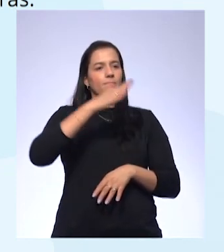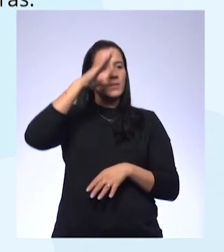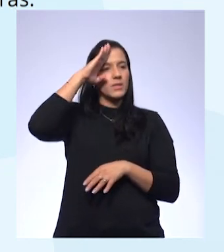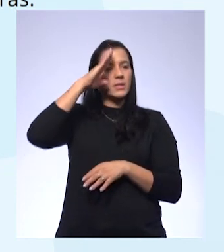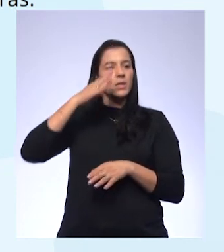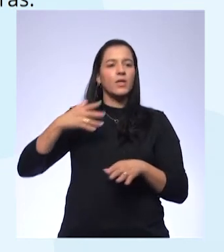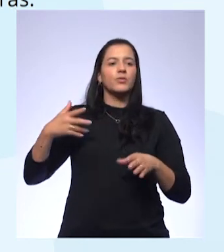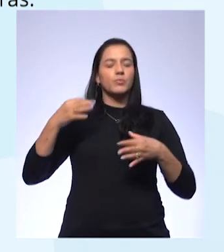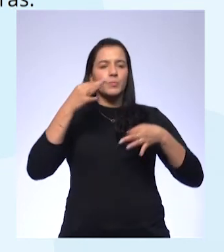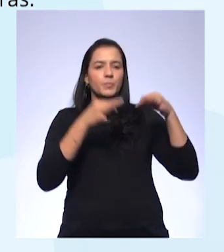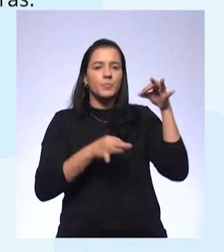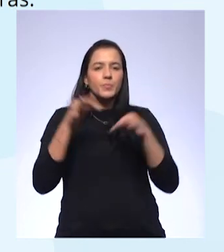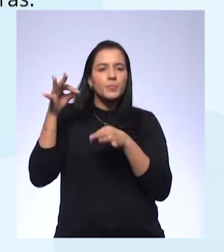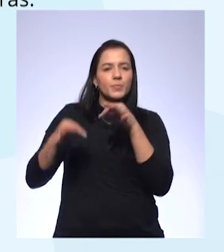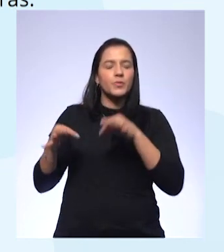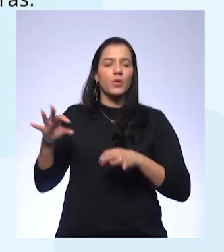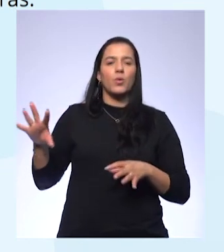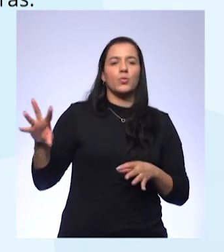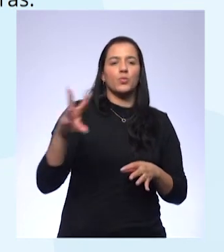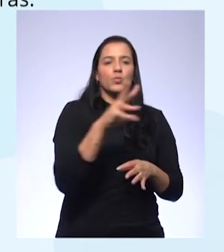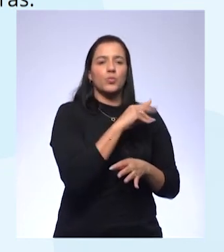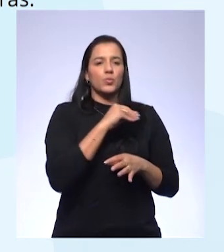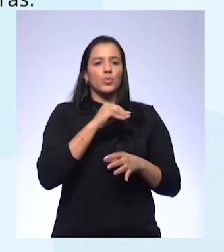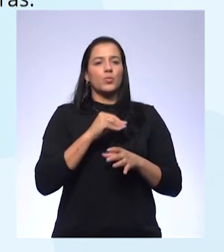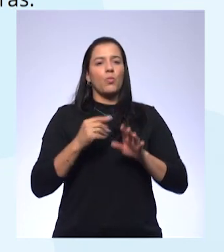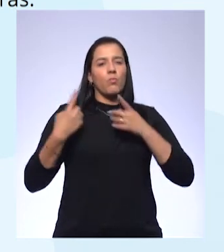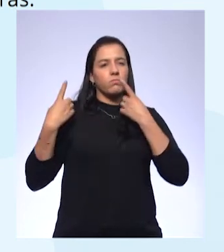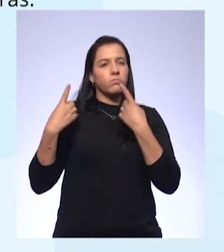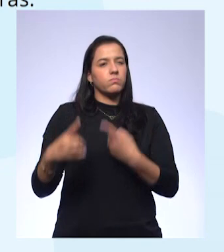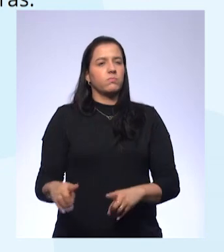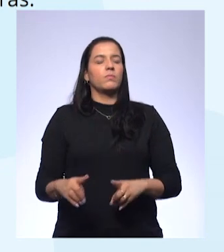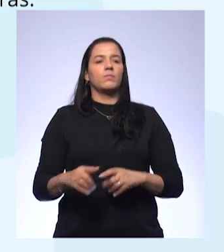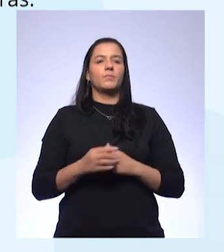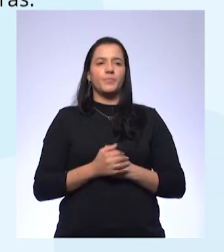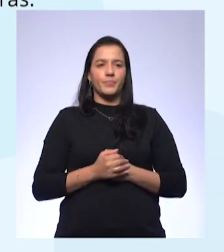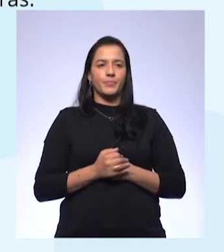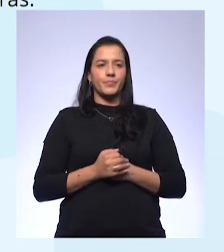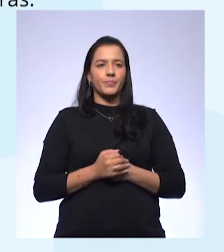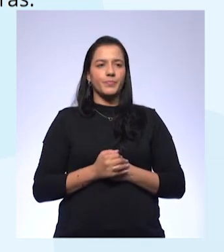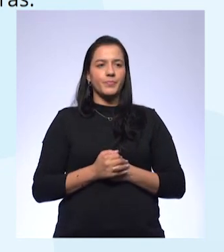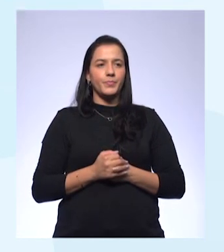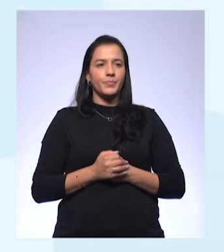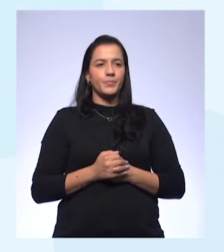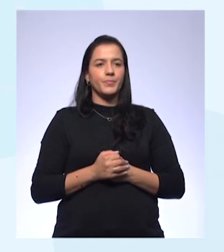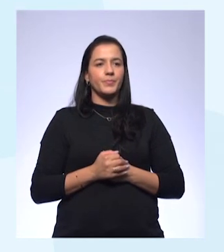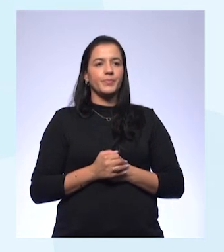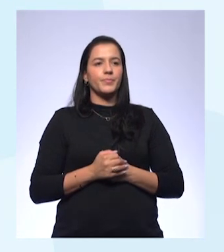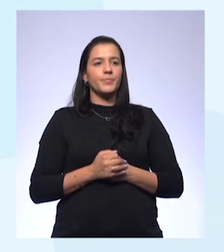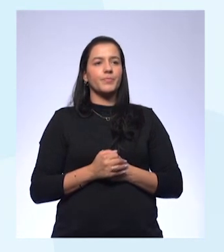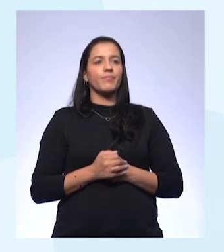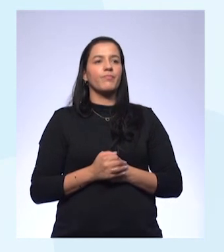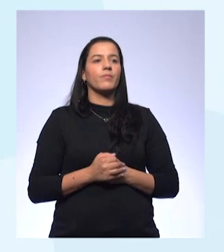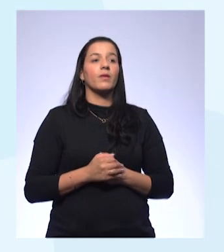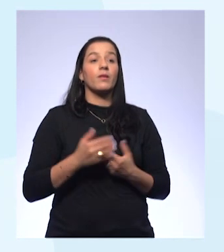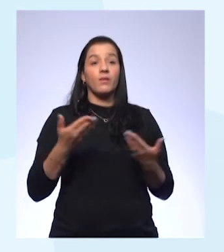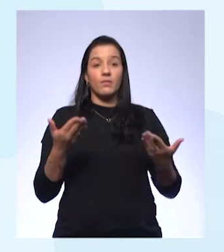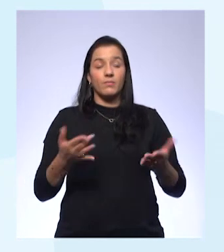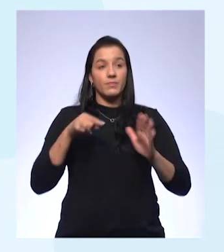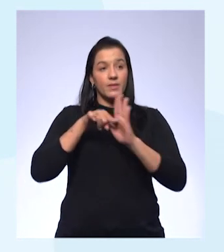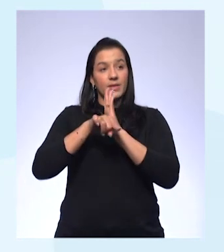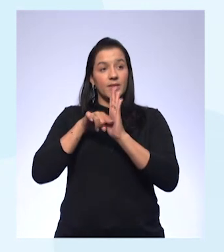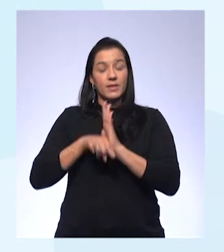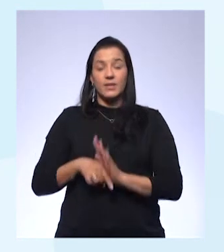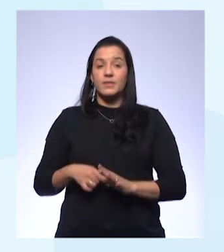de coordenar a repressão a opositores dessas ditaduras. Como análise de